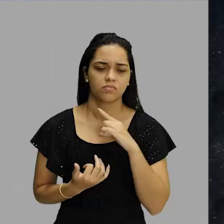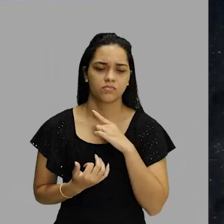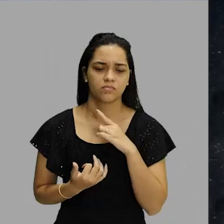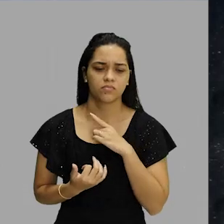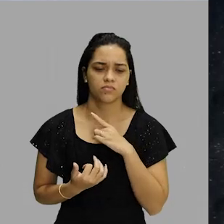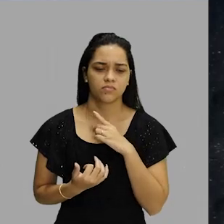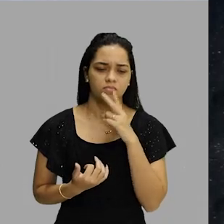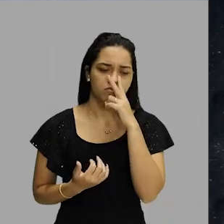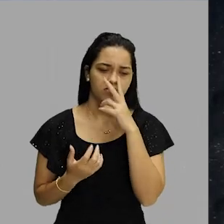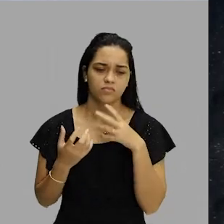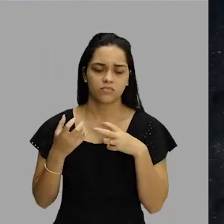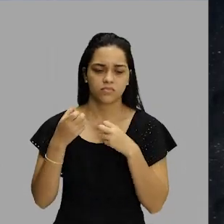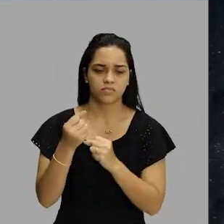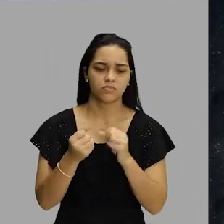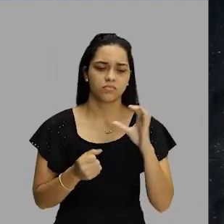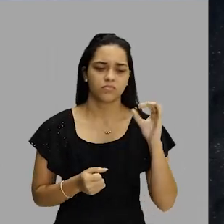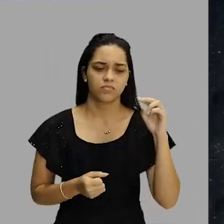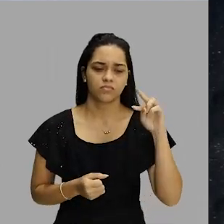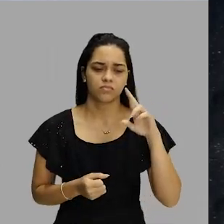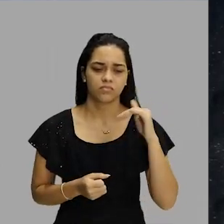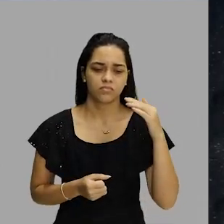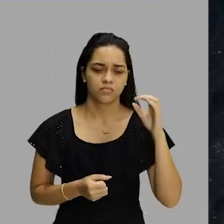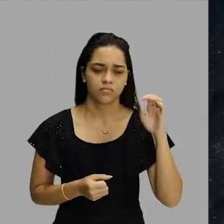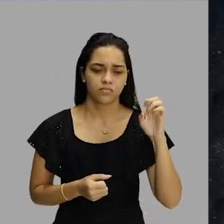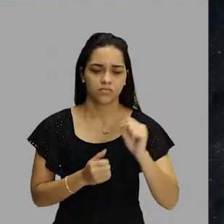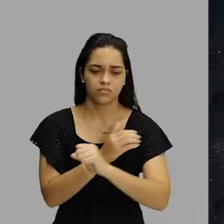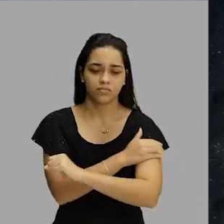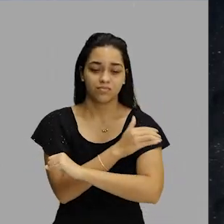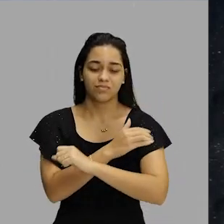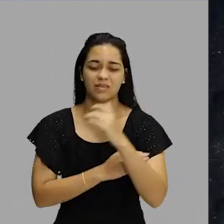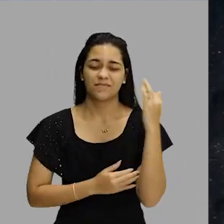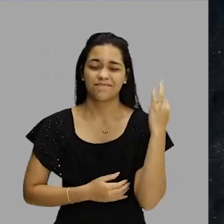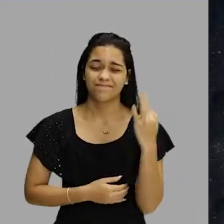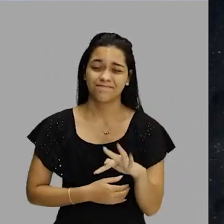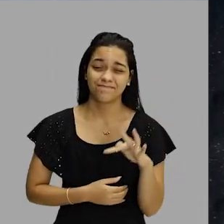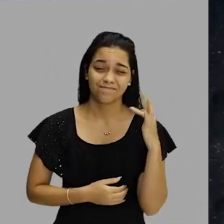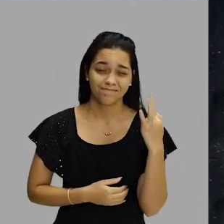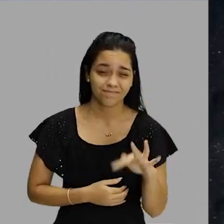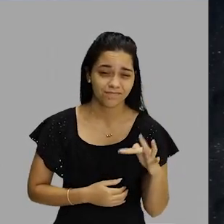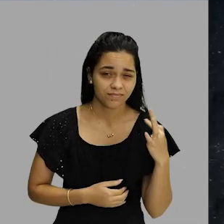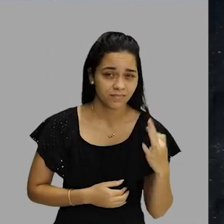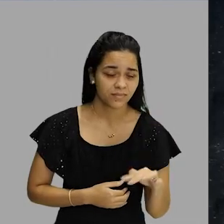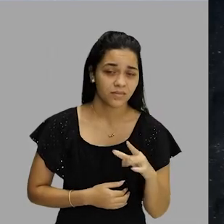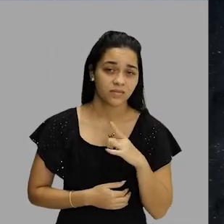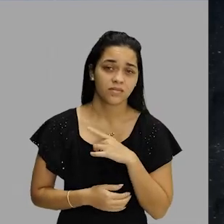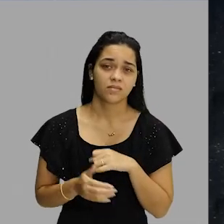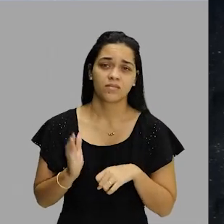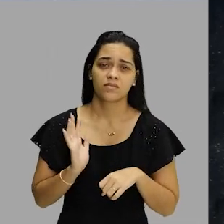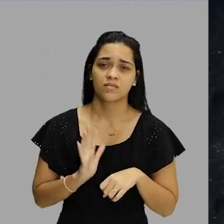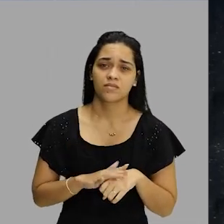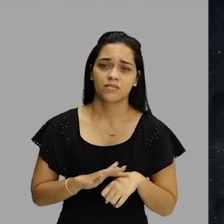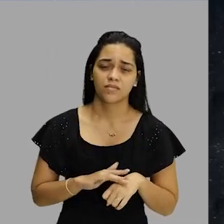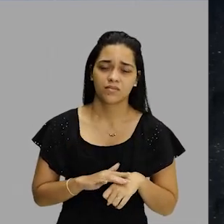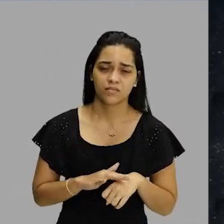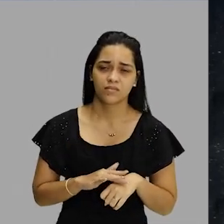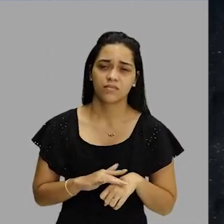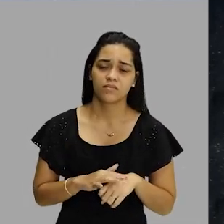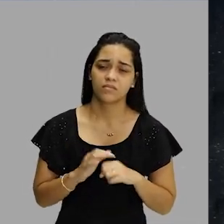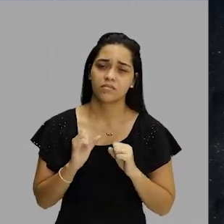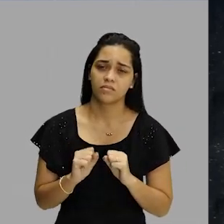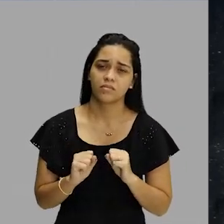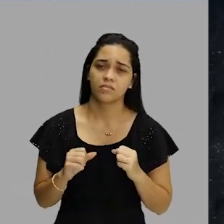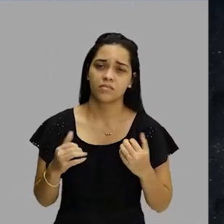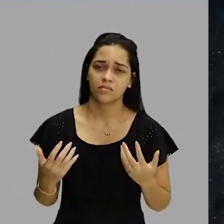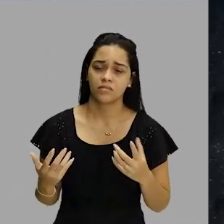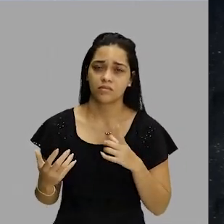fortes contrações musculares e muita dor. O indivíduo que vai ter o tétano na sua fase avançada, ele pode